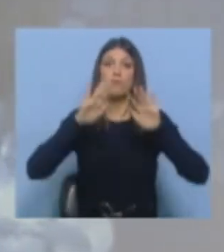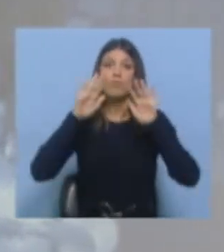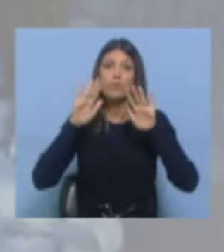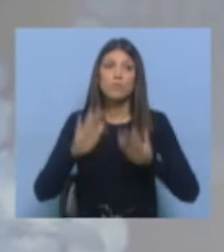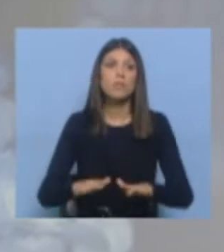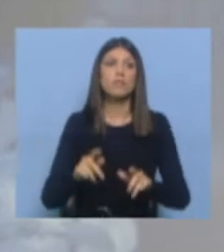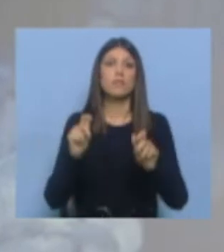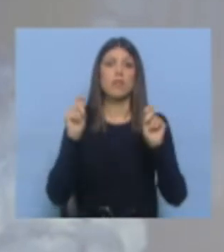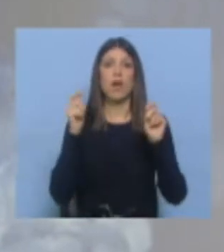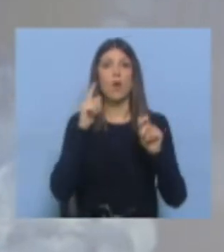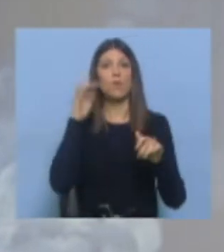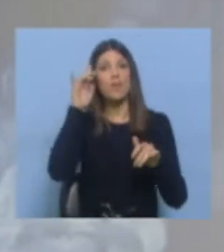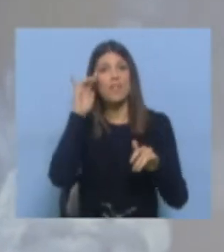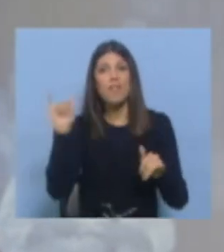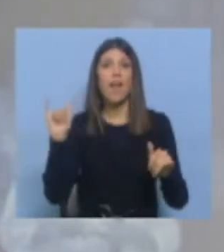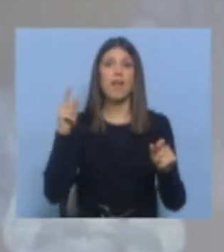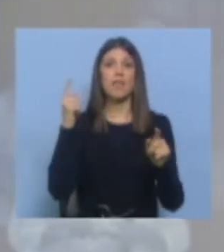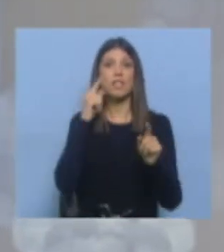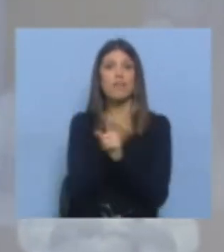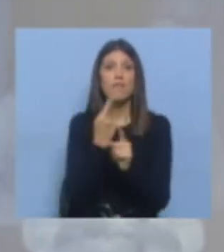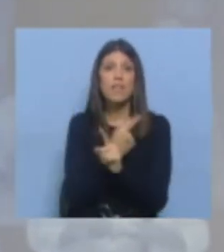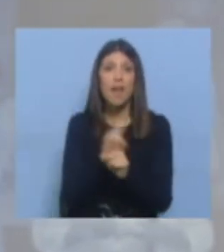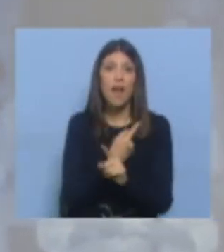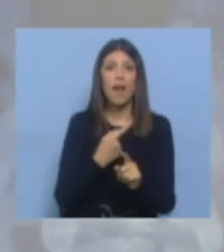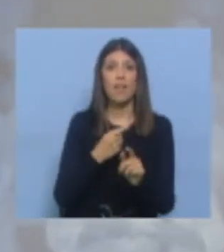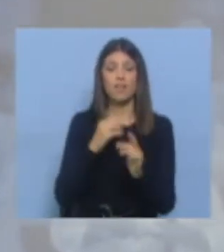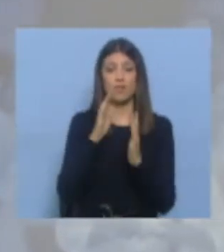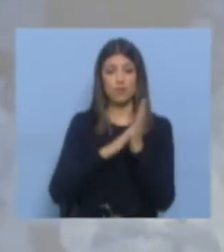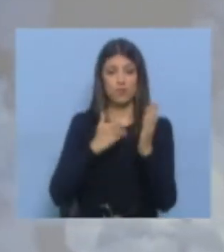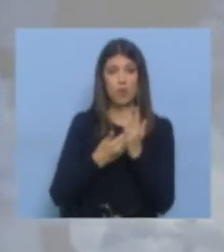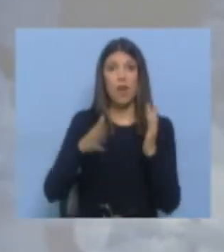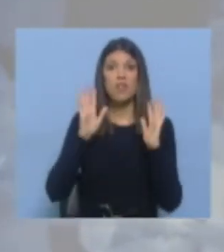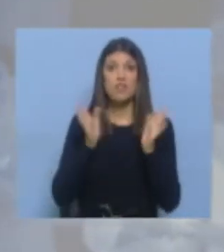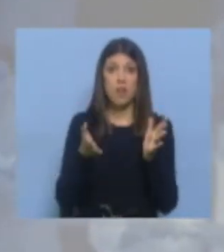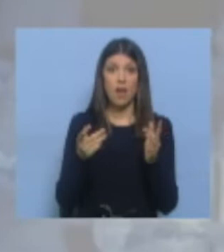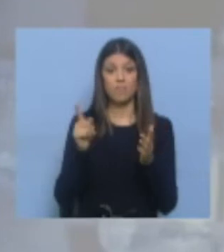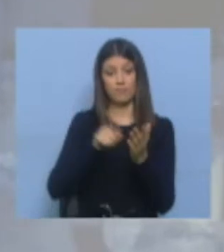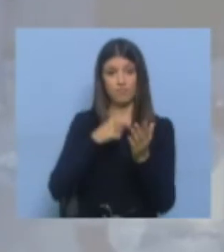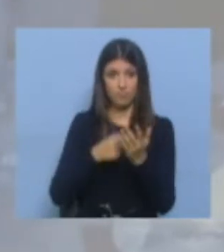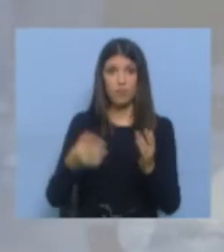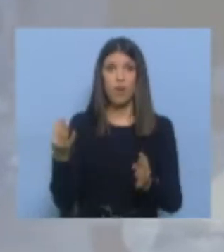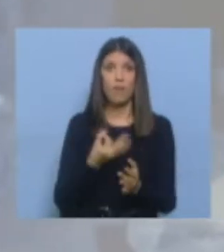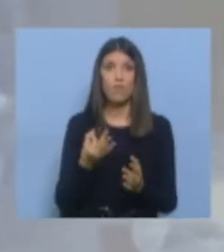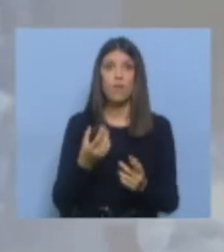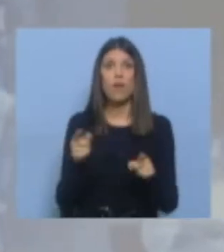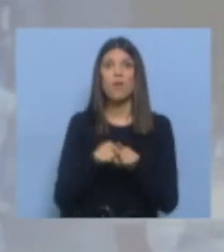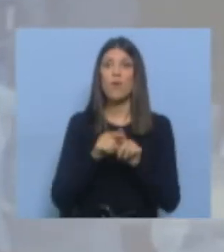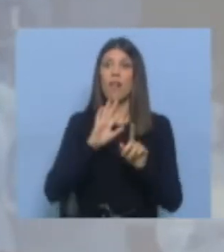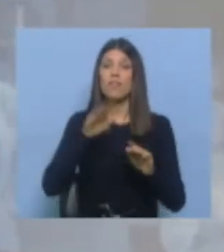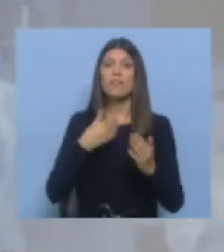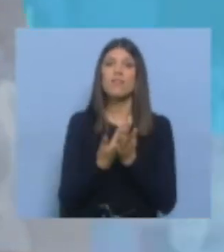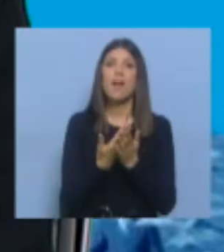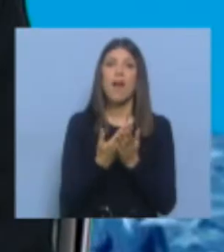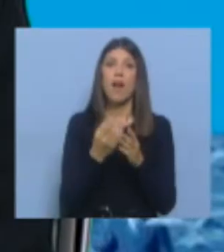muitas iniciativas. Neste caso é também um exemplo e uma pedagogia para outros setores da sociedade? Acho